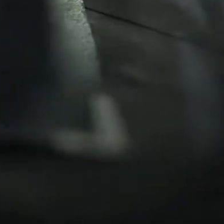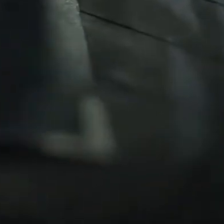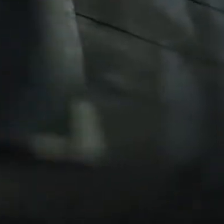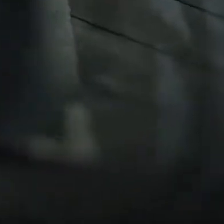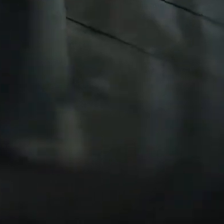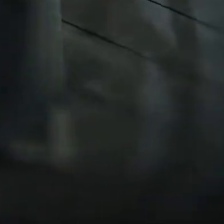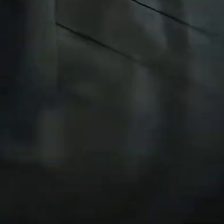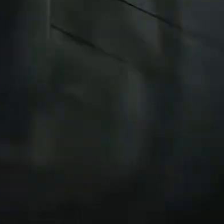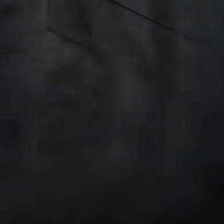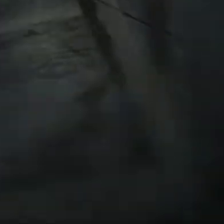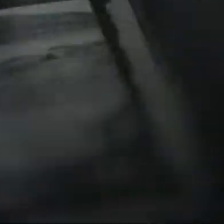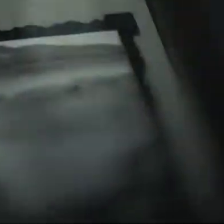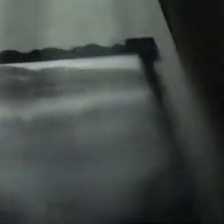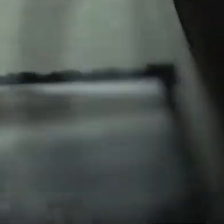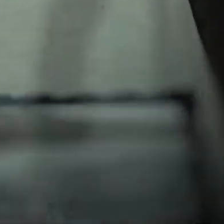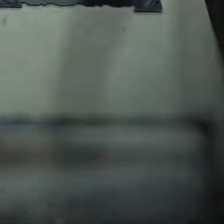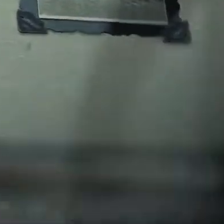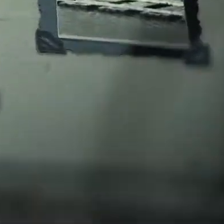E aí